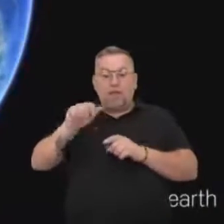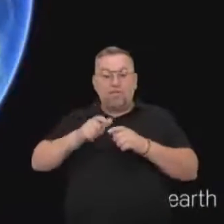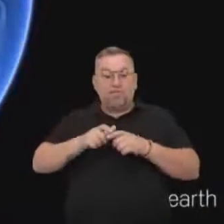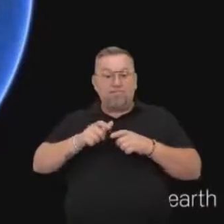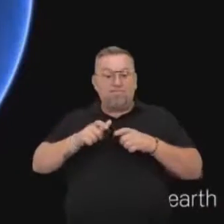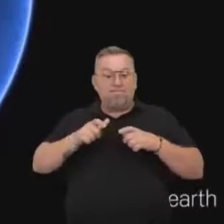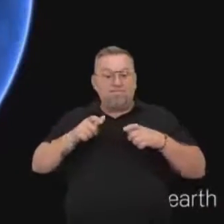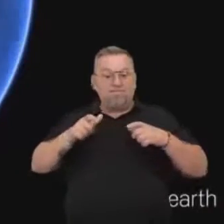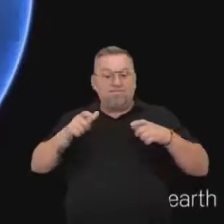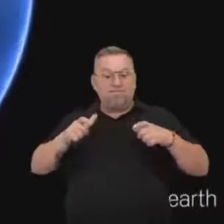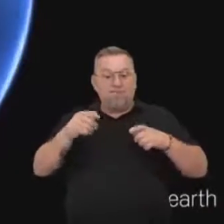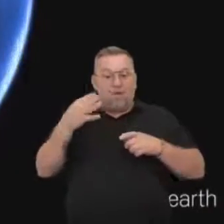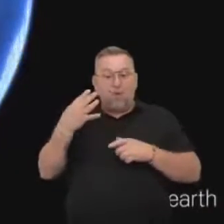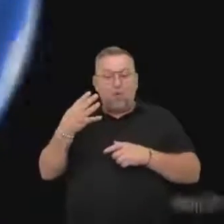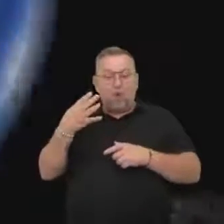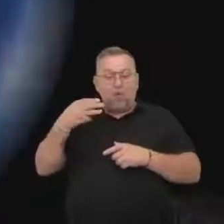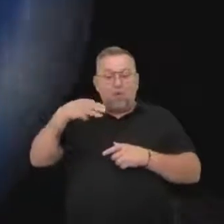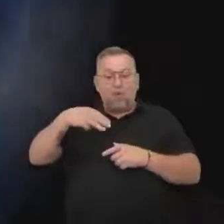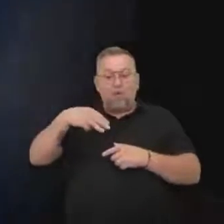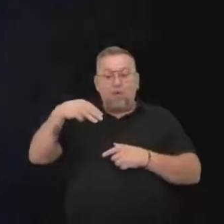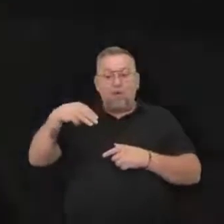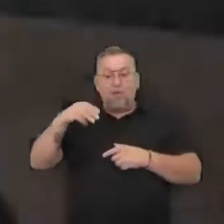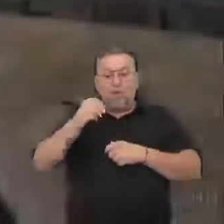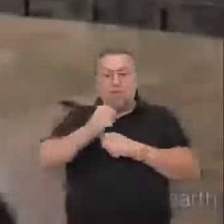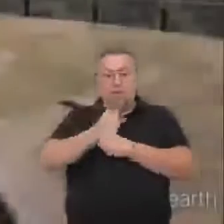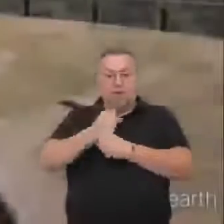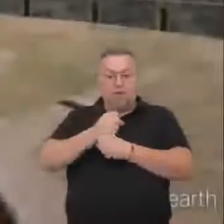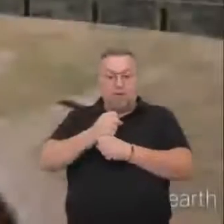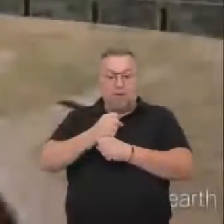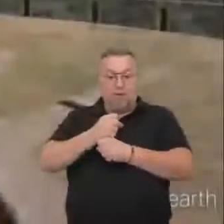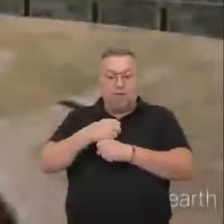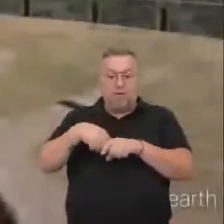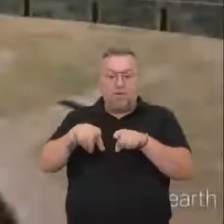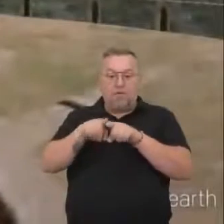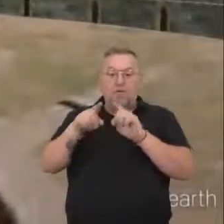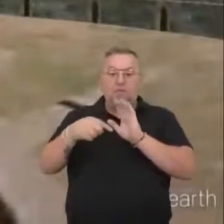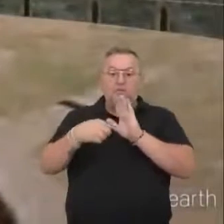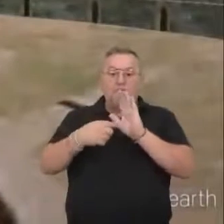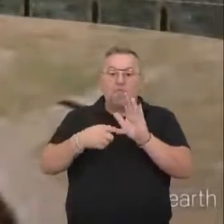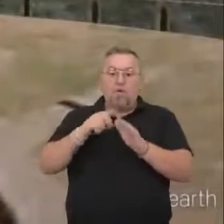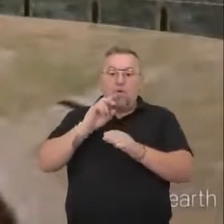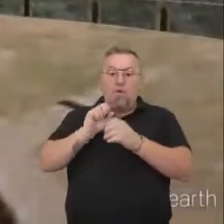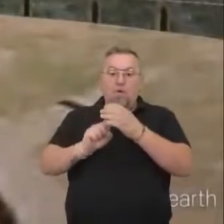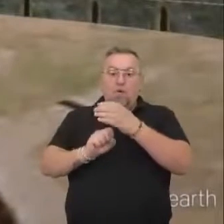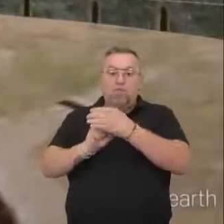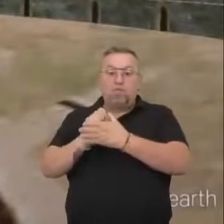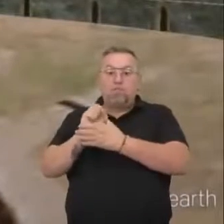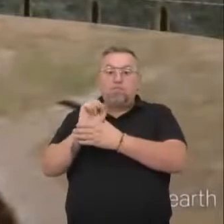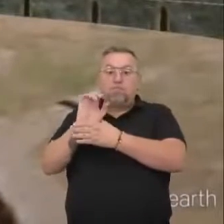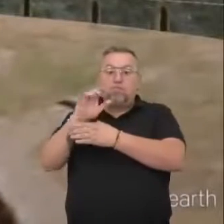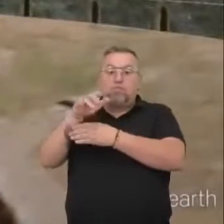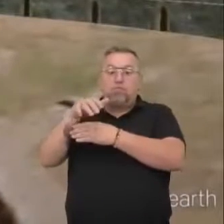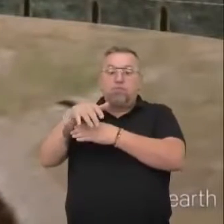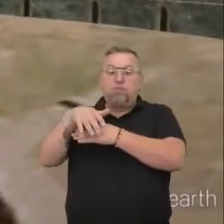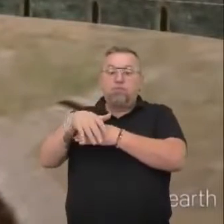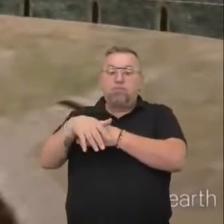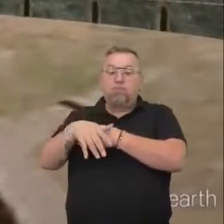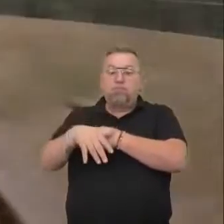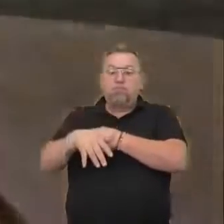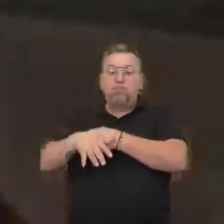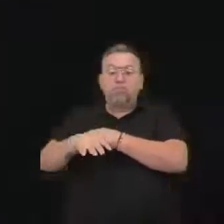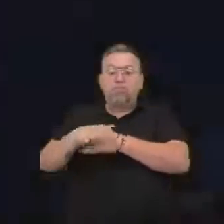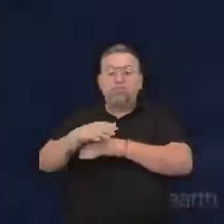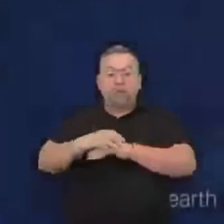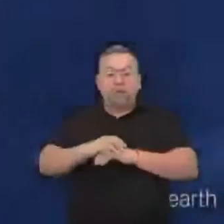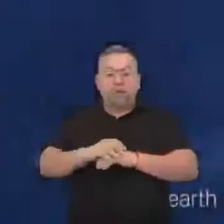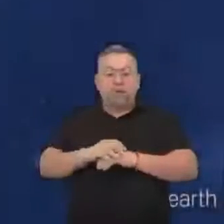de 4 a 10 milímetros por ano. Né? Aí mostra as linhas vermelhas, que é o Círculo do Fogo do Pacífico, né, que é onde tem